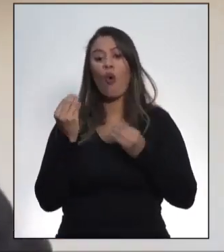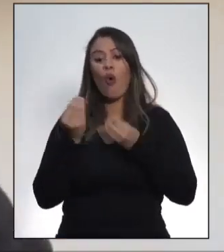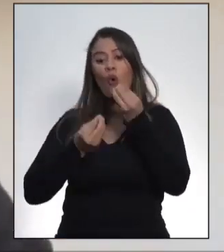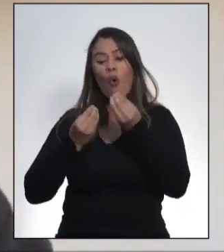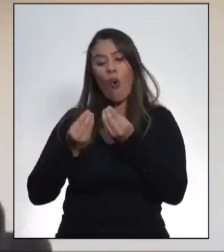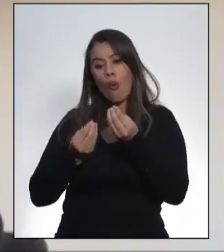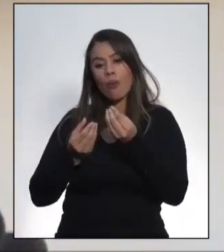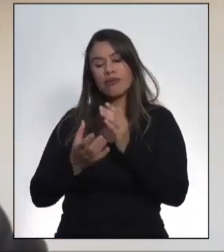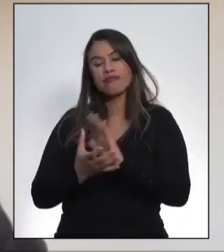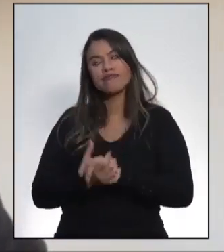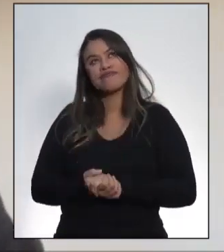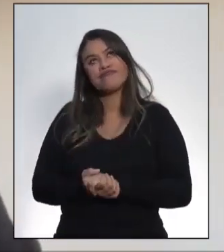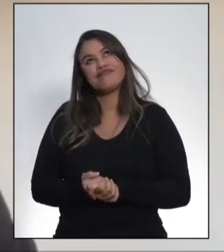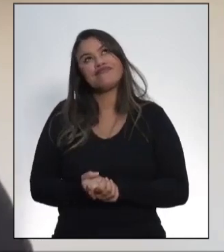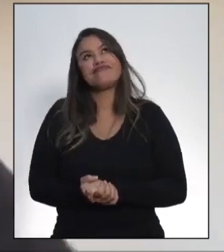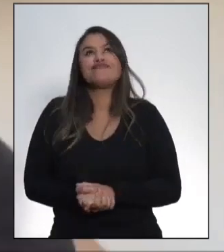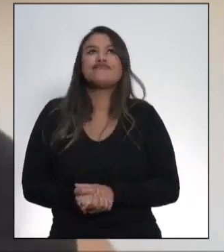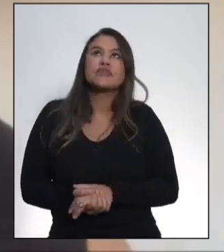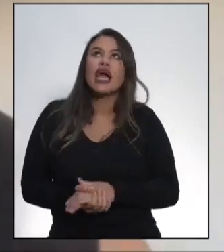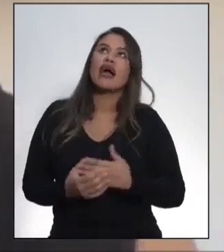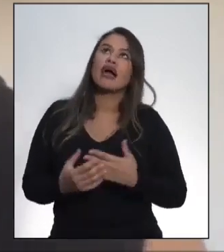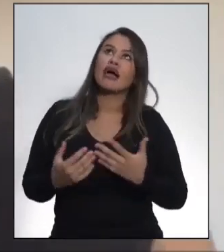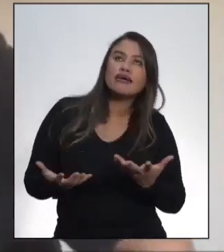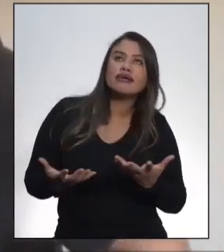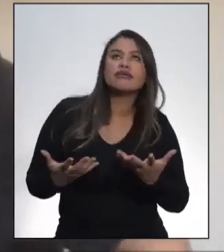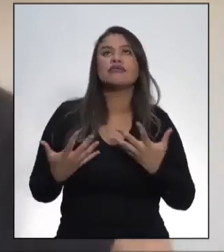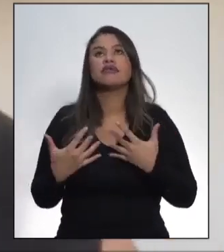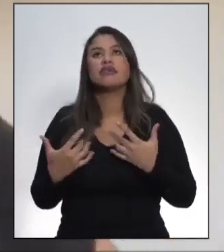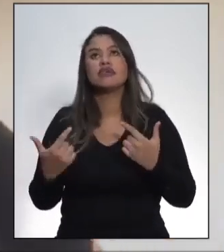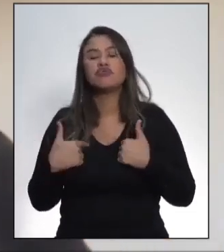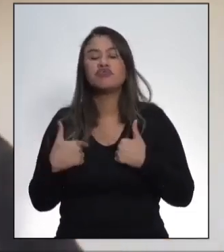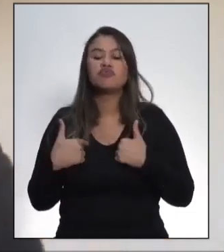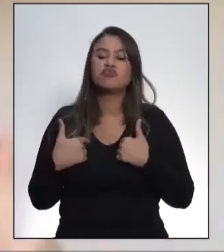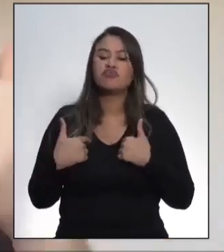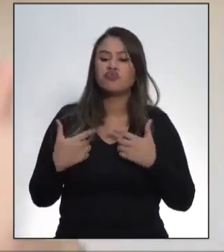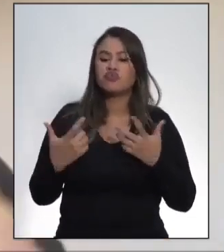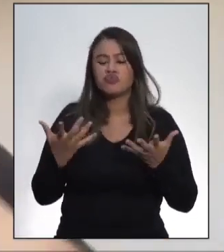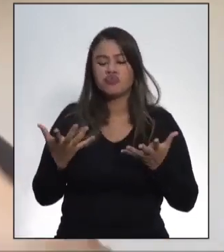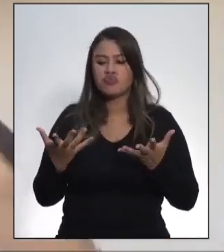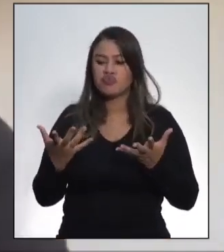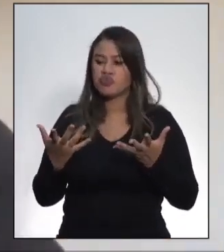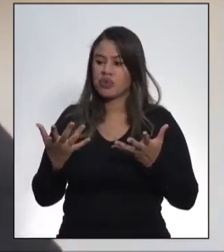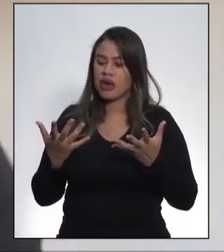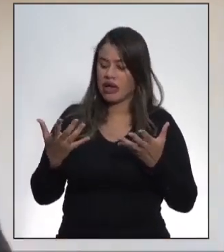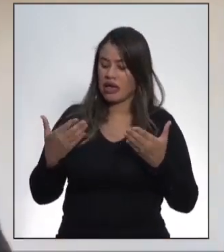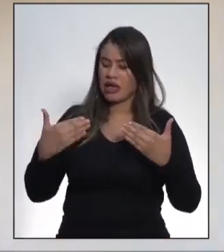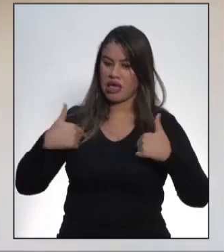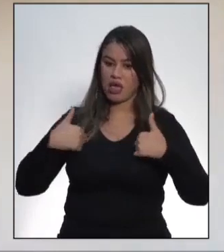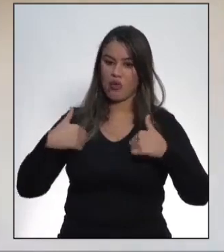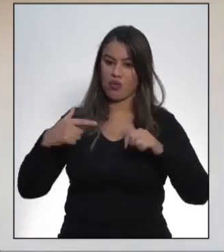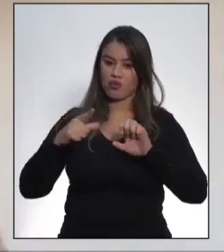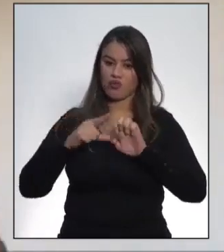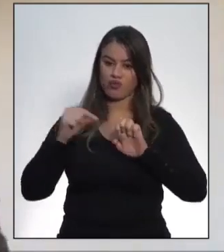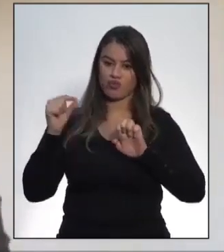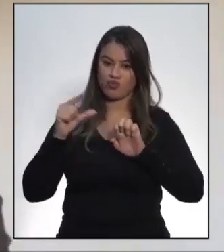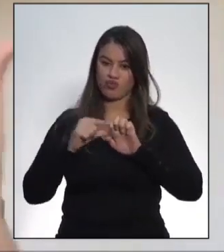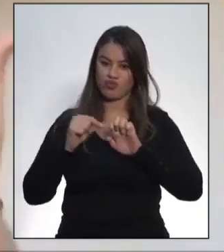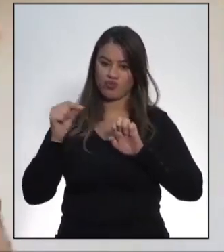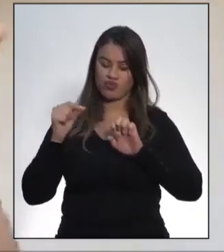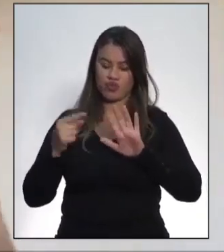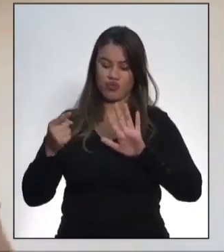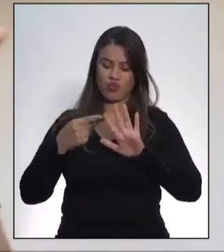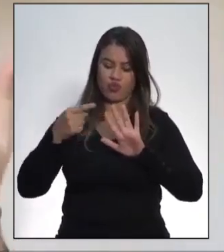vender? Você vai dizer que na tua comunicação, no teu posicionamento, e